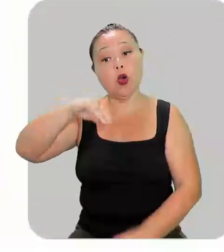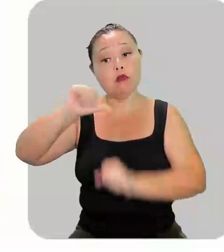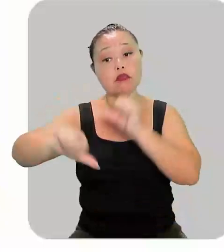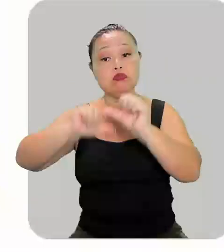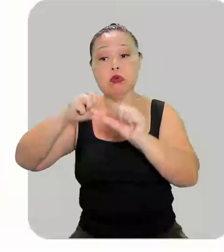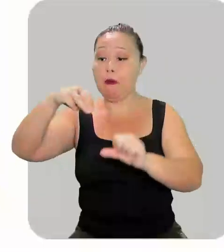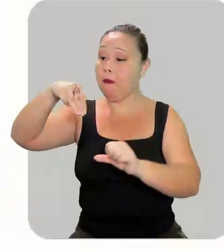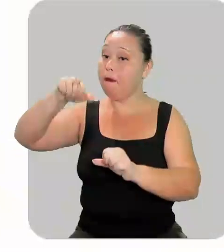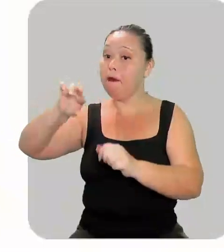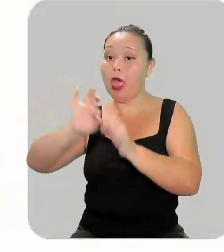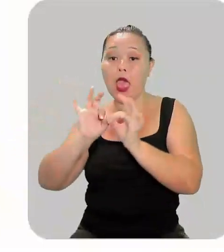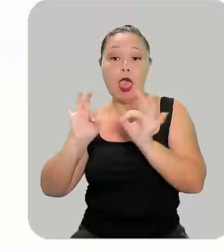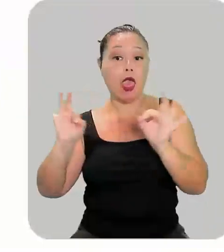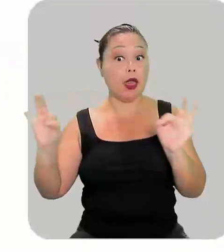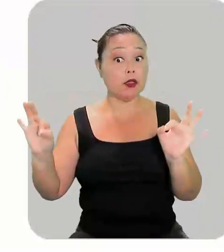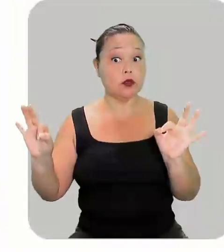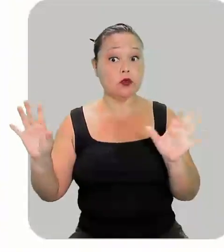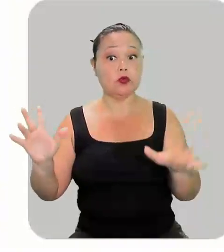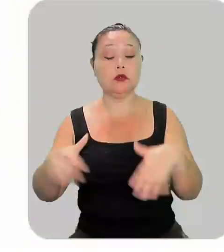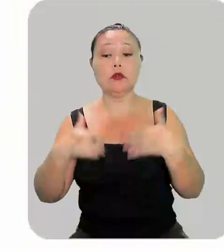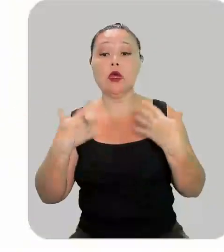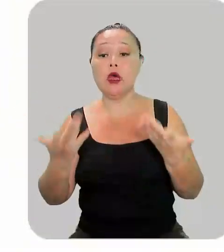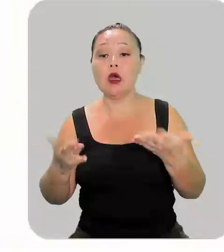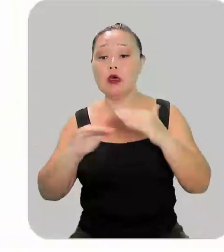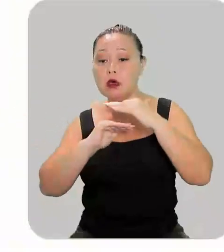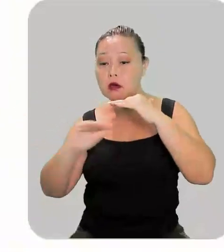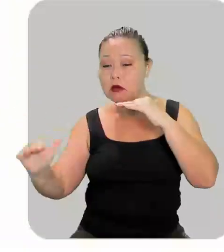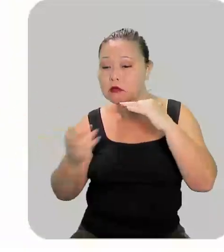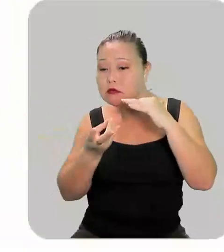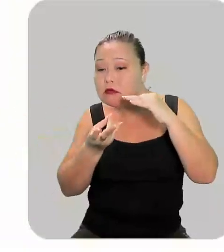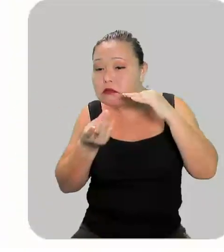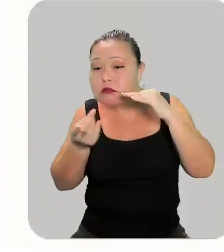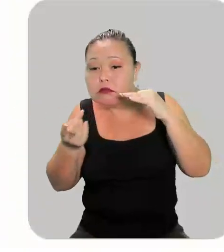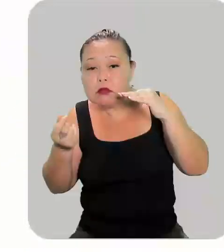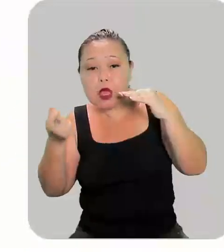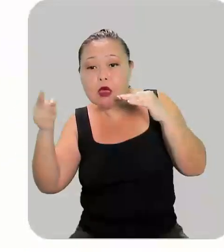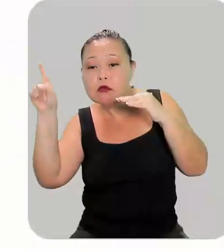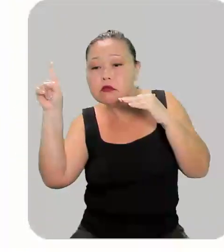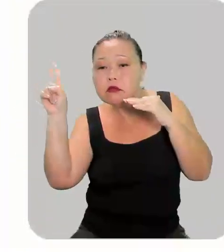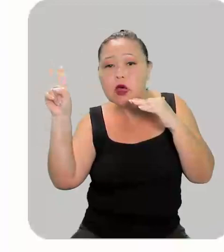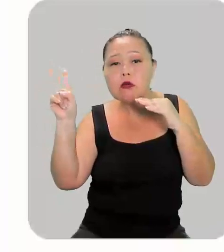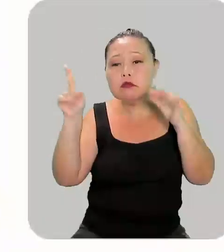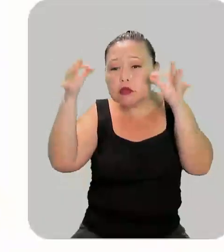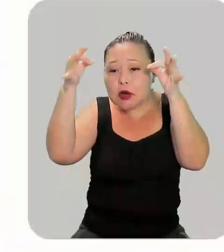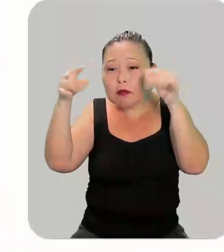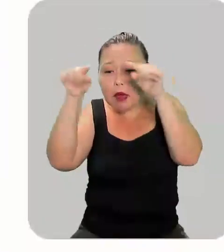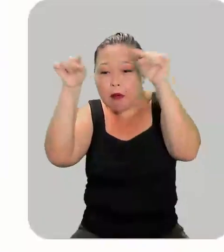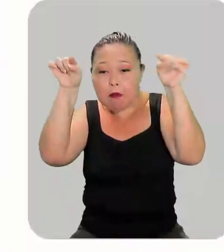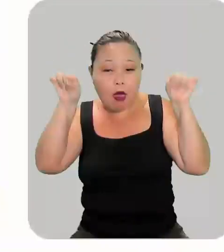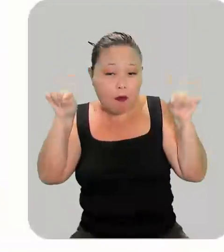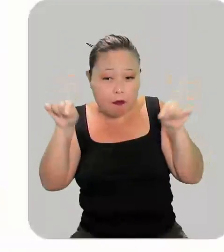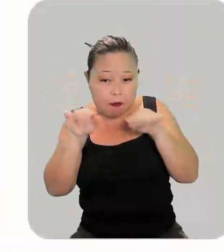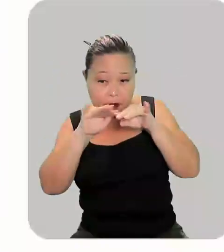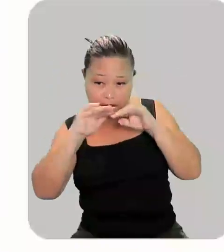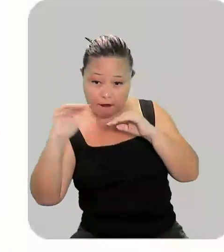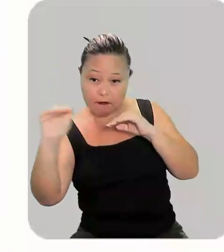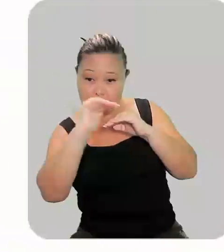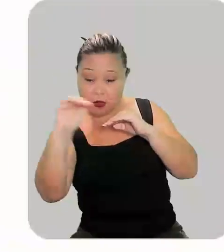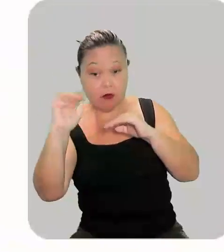transformar para metros. E aí a área da base tinha uns detalhezinhos aí, porque a figura, ela não era uma figura